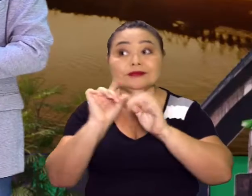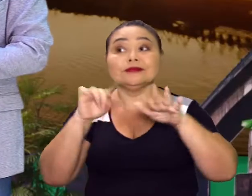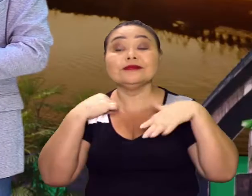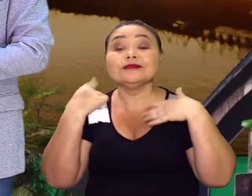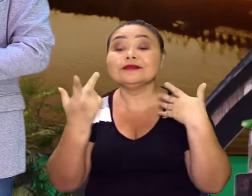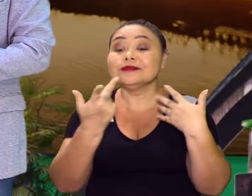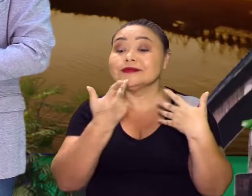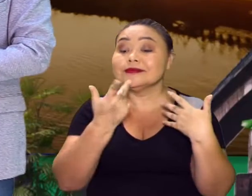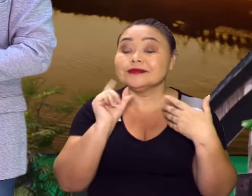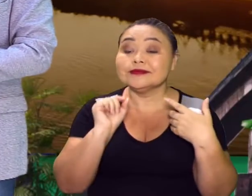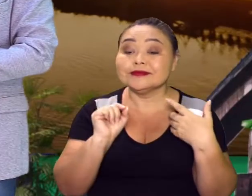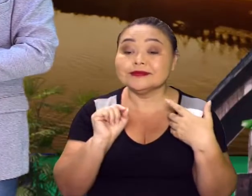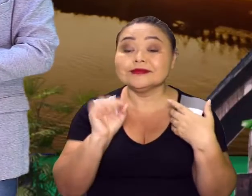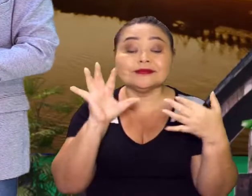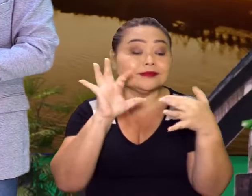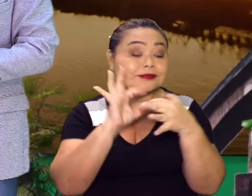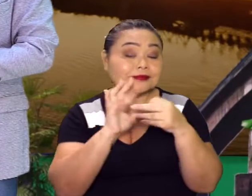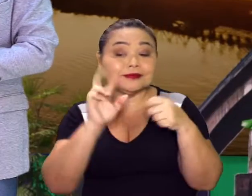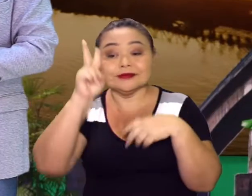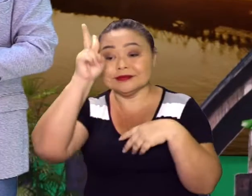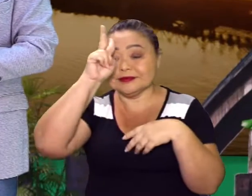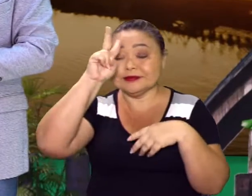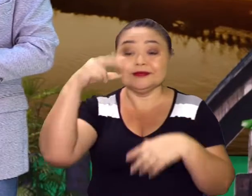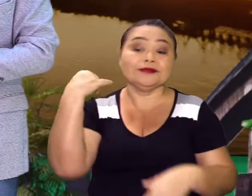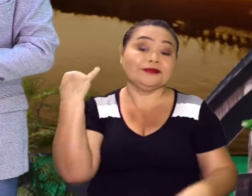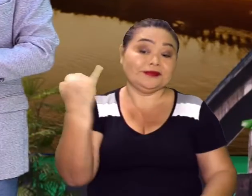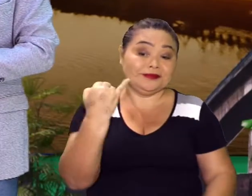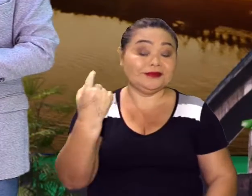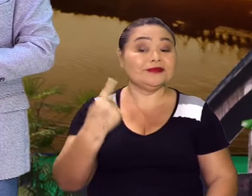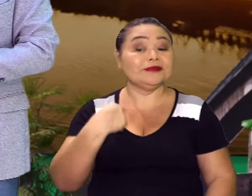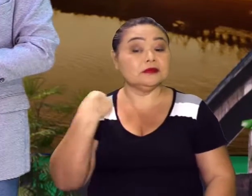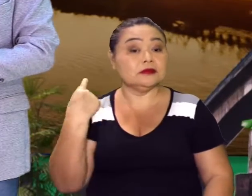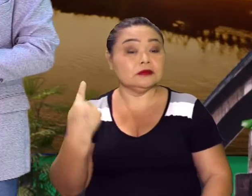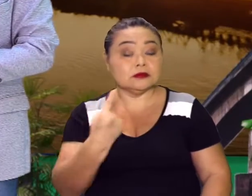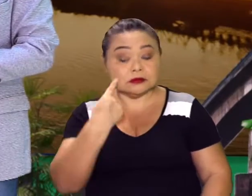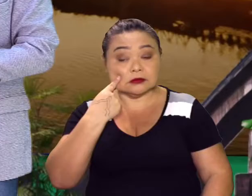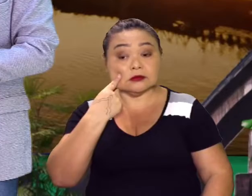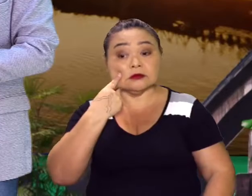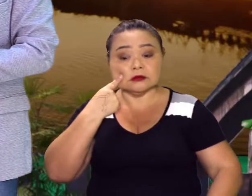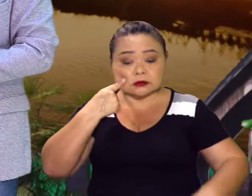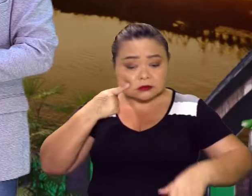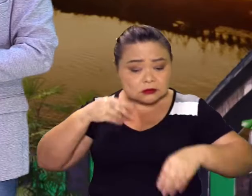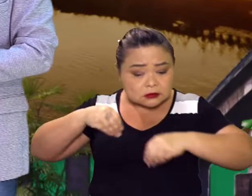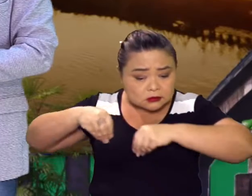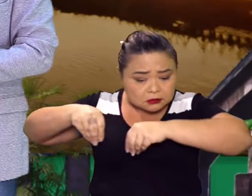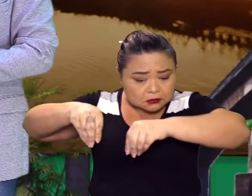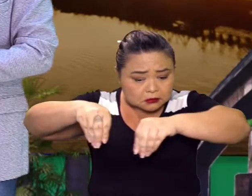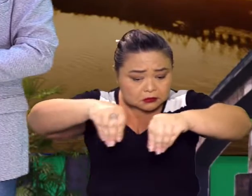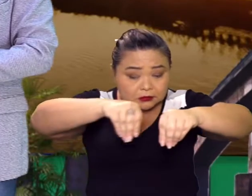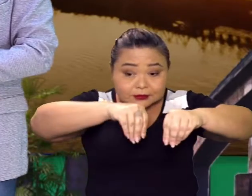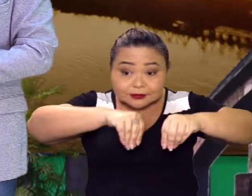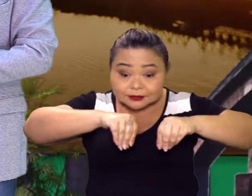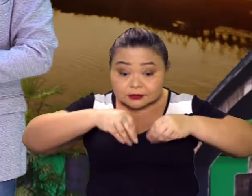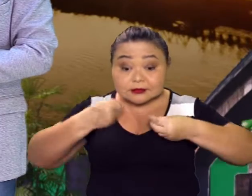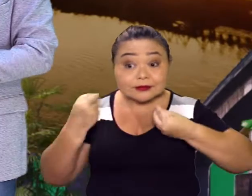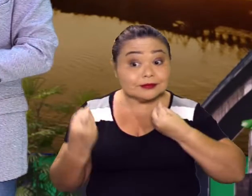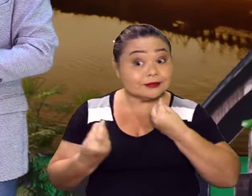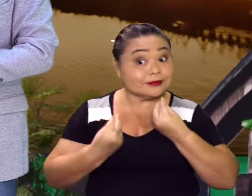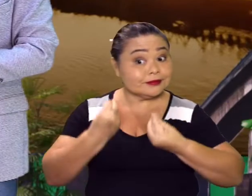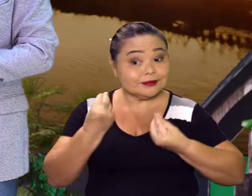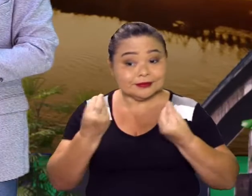nós falamos num contexto histórico importante para a nossa formação territorial, porque nós